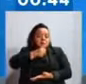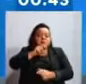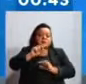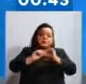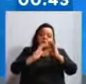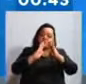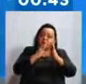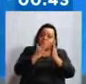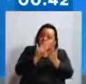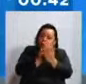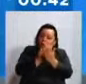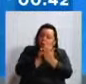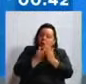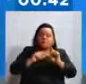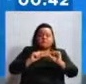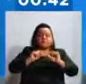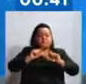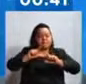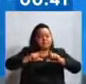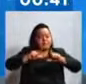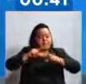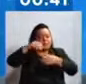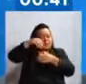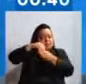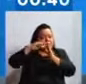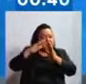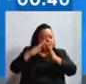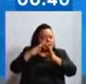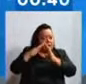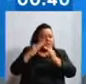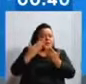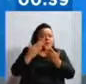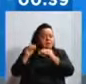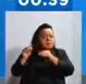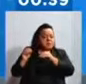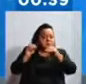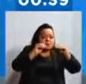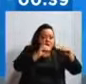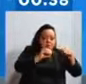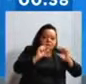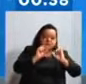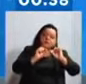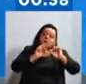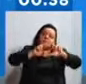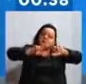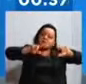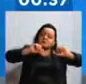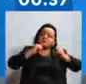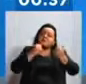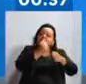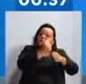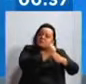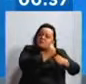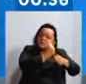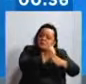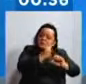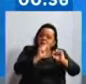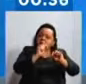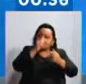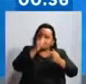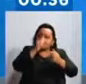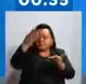escolas funcionando praticamente em residência. Nós vamos transferir, nós temos diversas obras aí da Prefeitura,